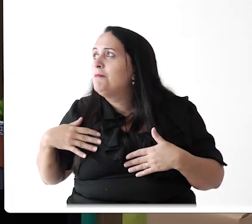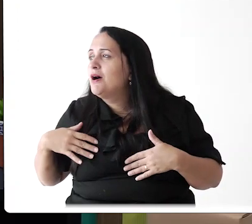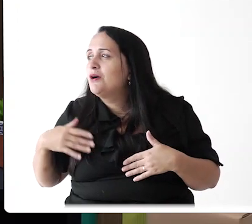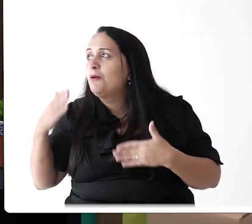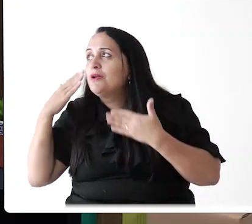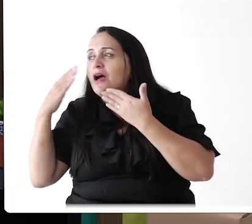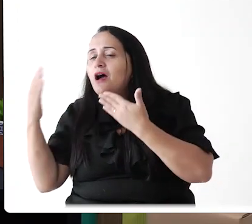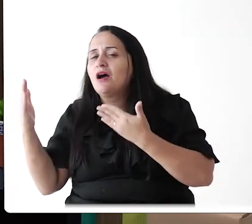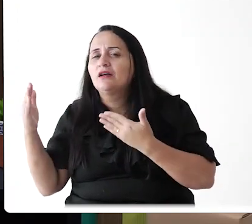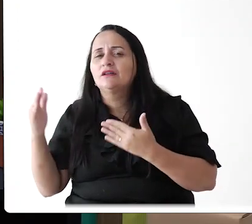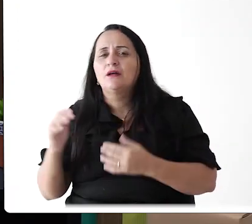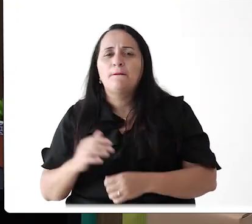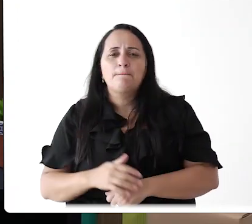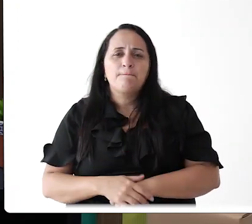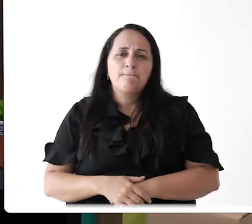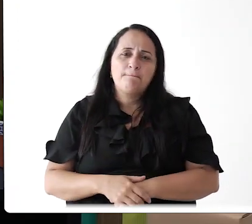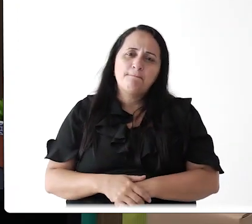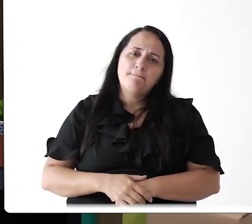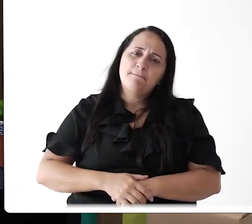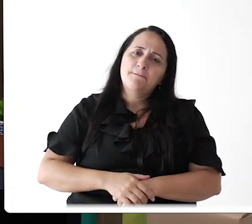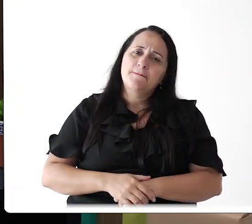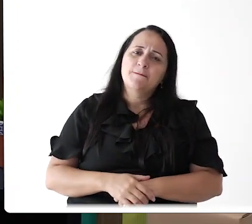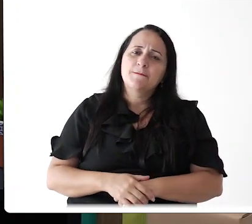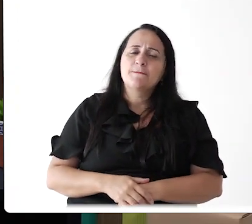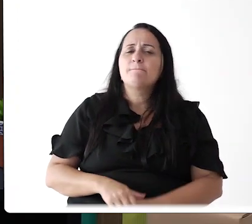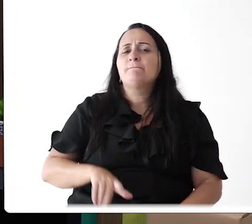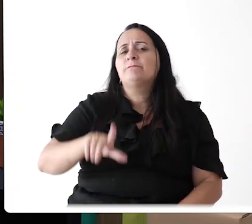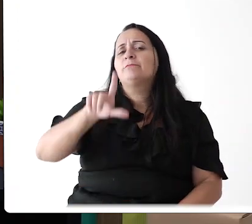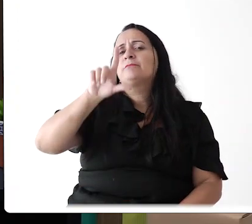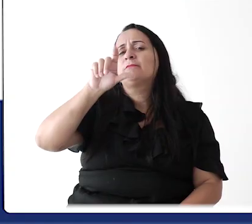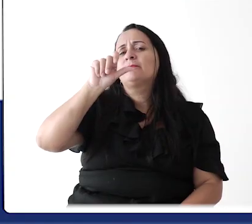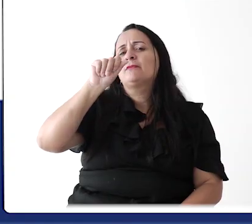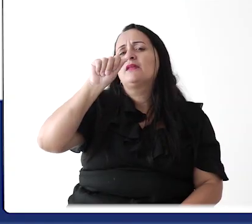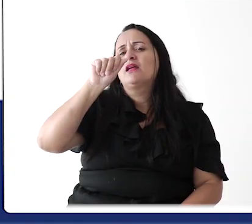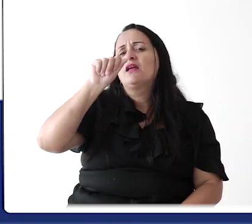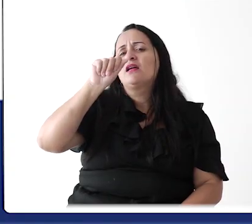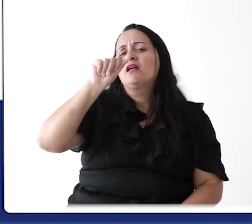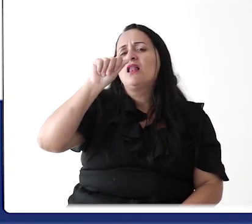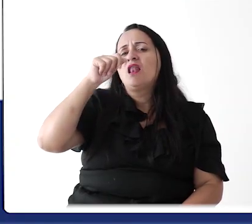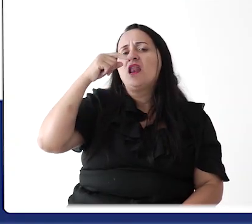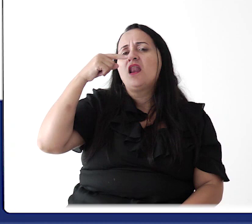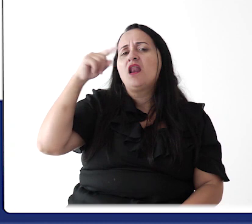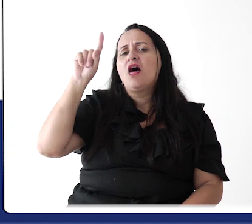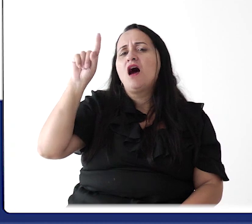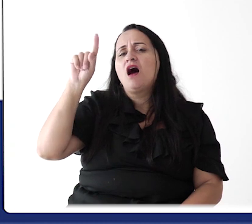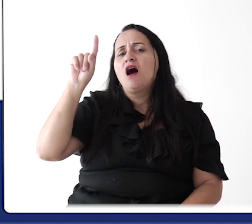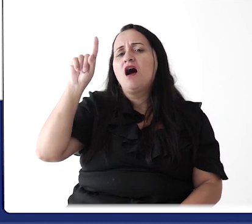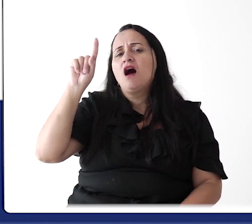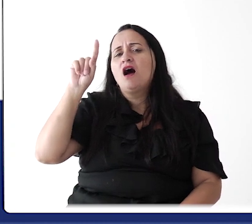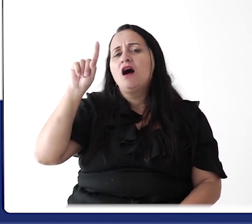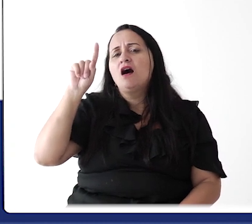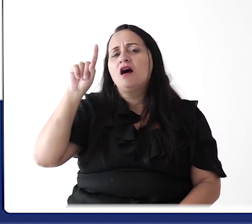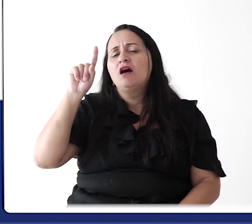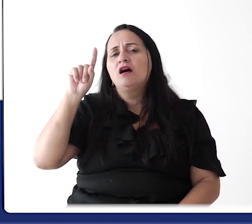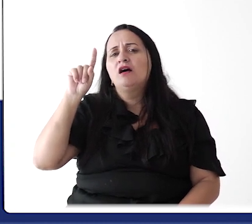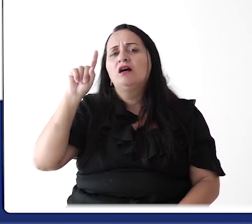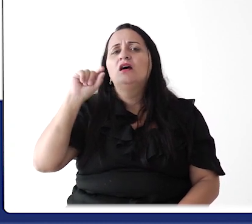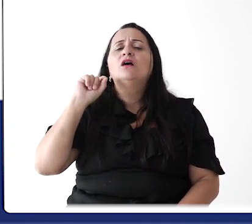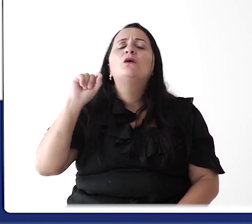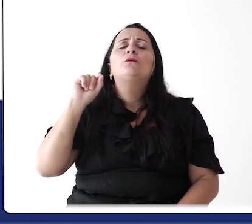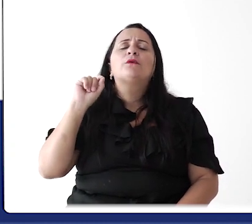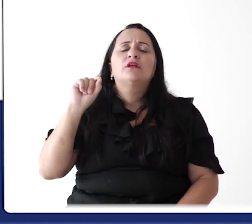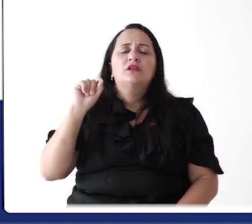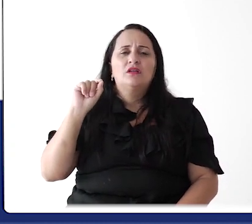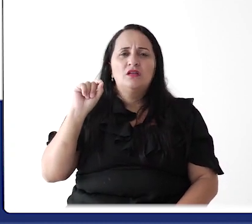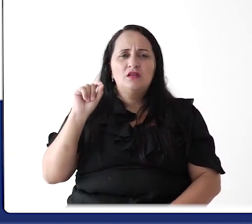lá, a partícula, né? Lá, essa palavrinha, lá vem um predador,